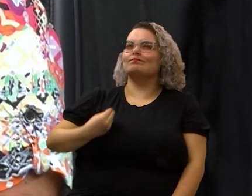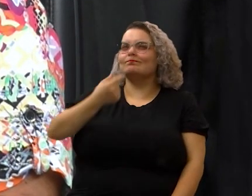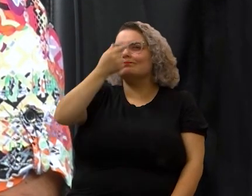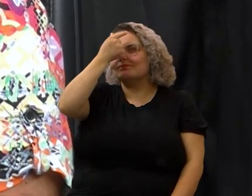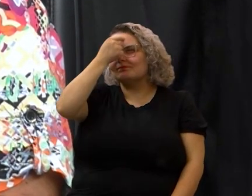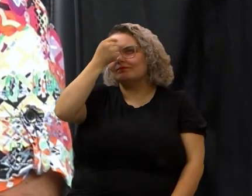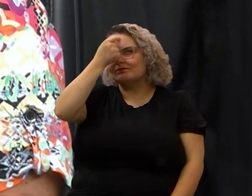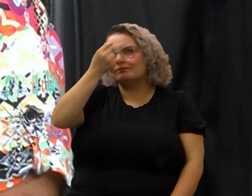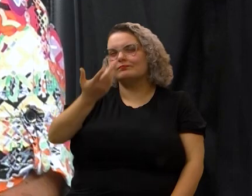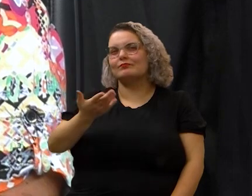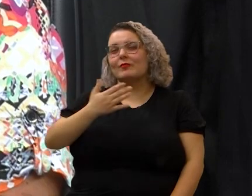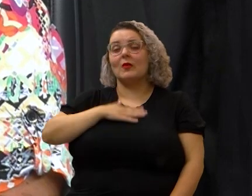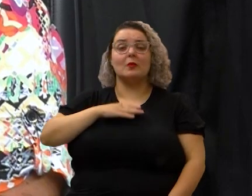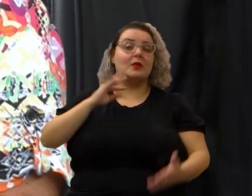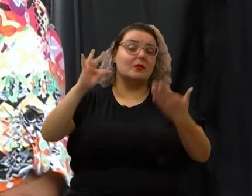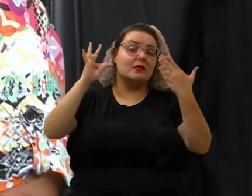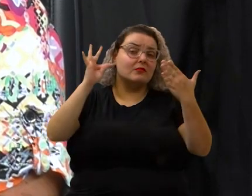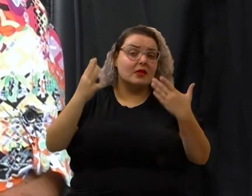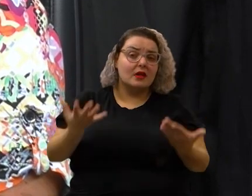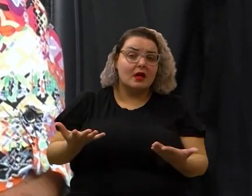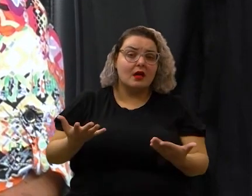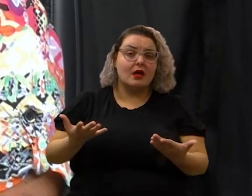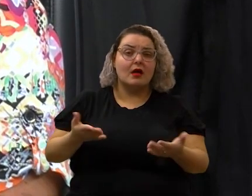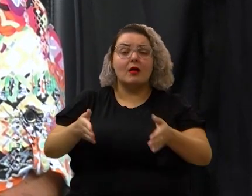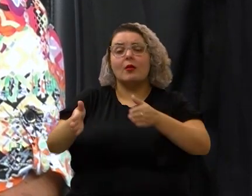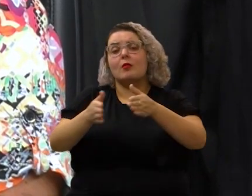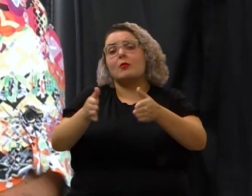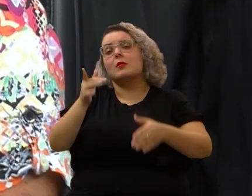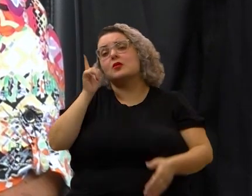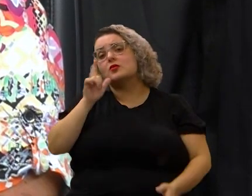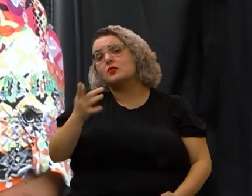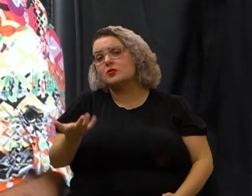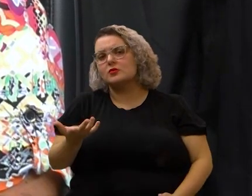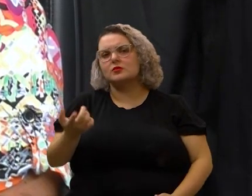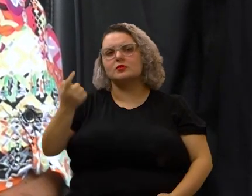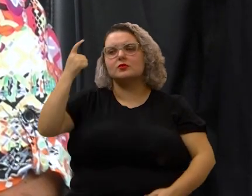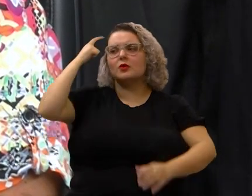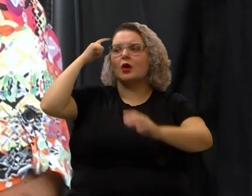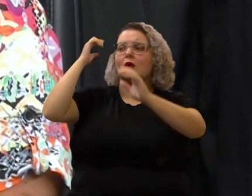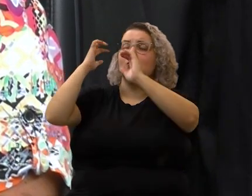eu falo que é quase uma terapia para mim, né? Porque é o momento em que eu consigo